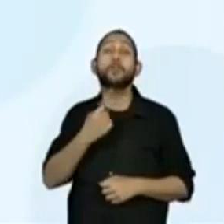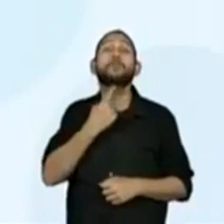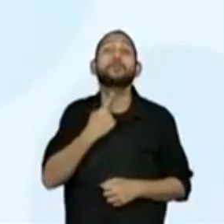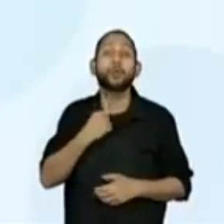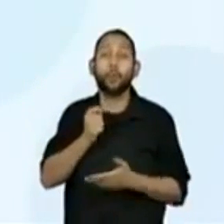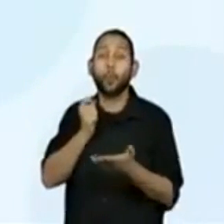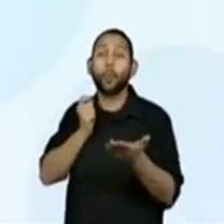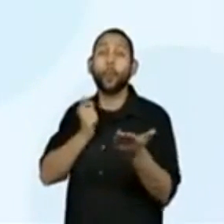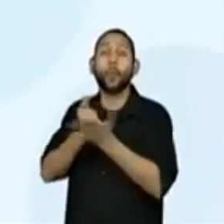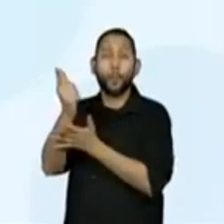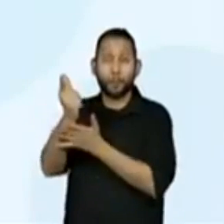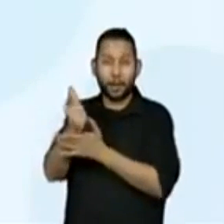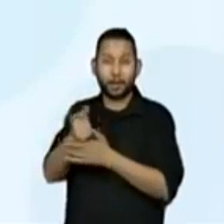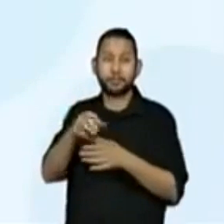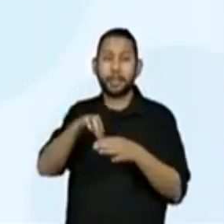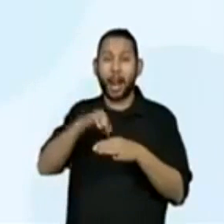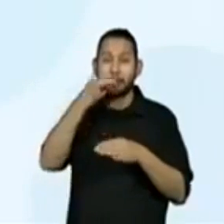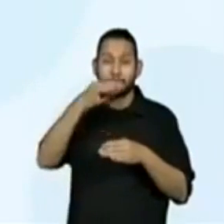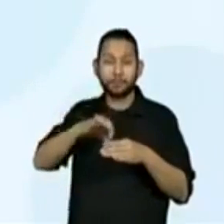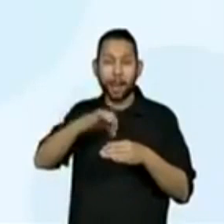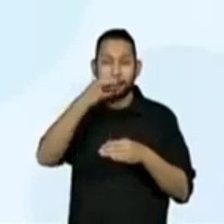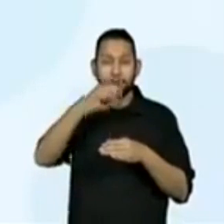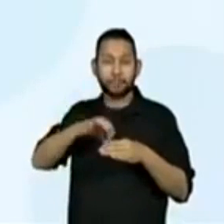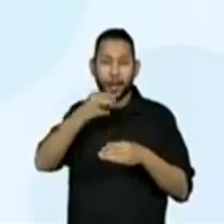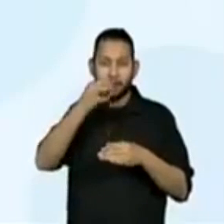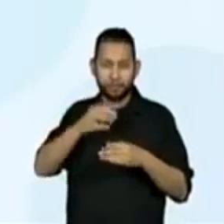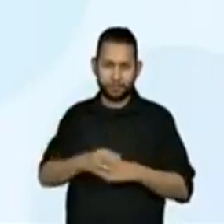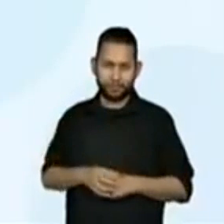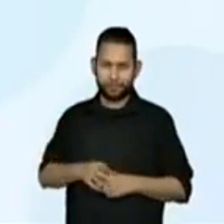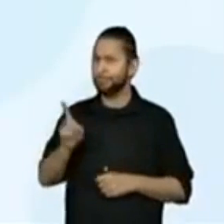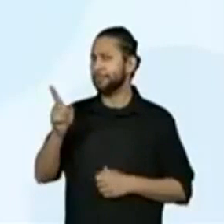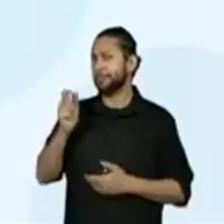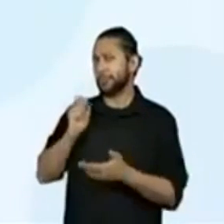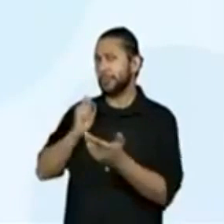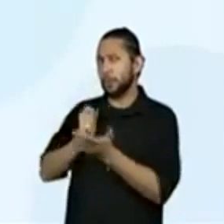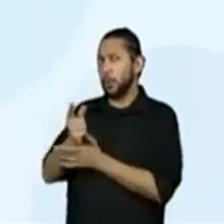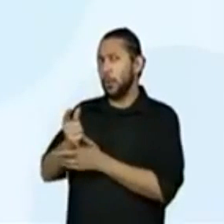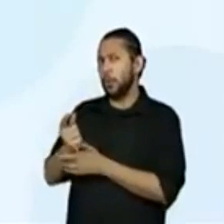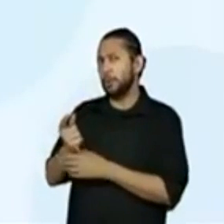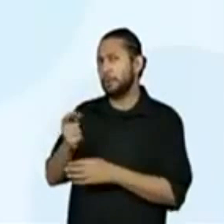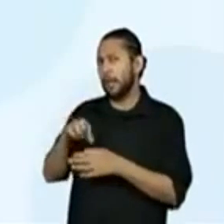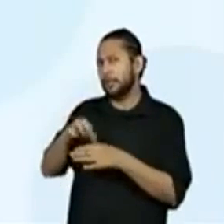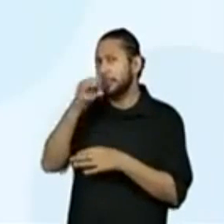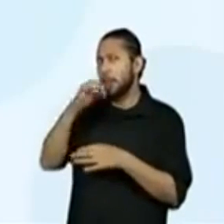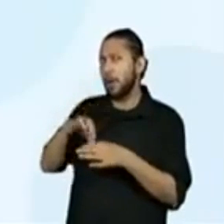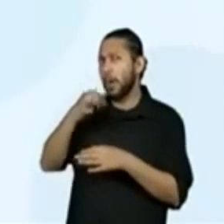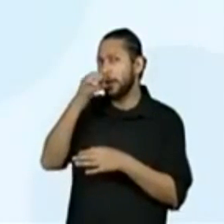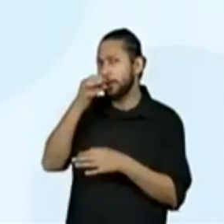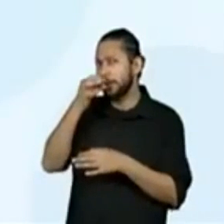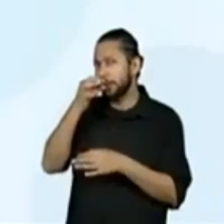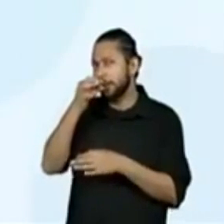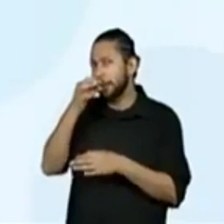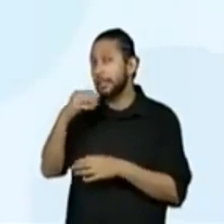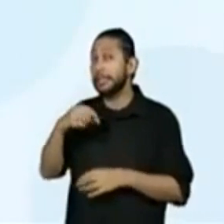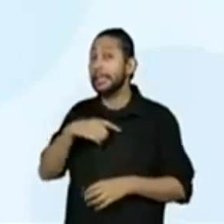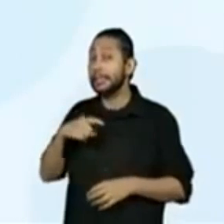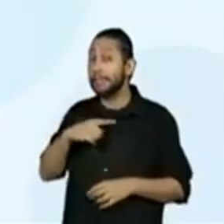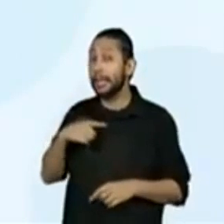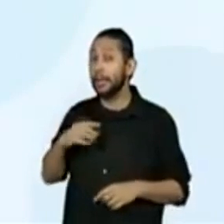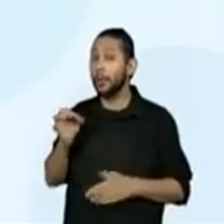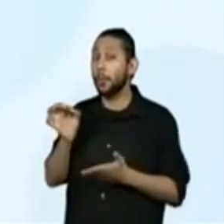comprar um pacote de salgadinho. Como a Ângela poderá comprar o pacote de salgadinho ao lado, esse que está ao